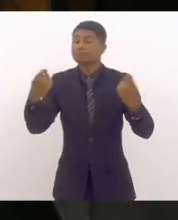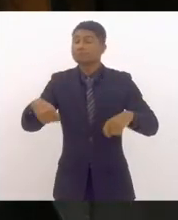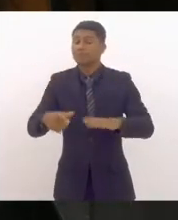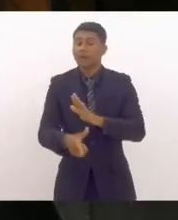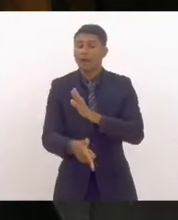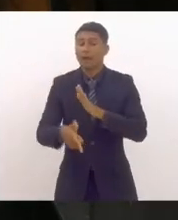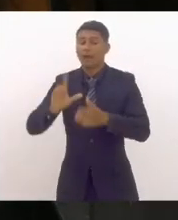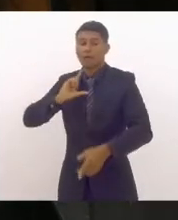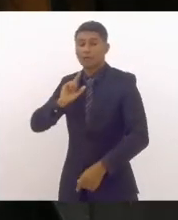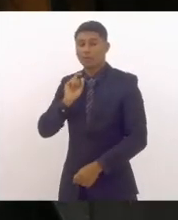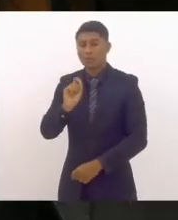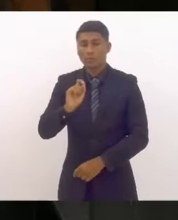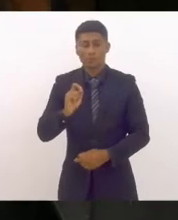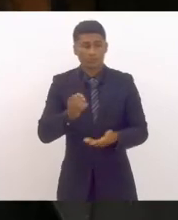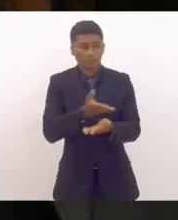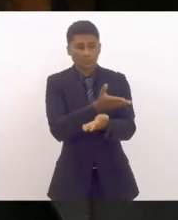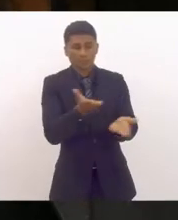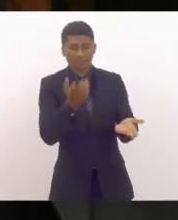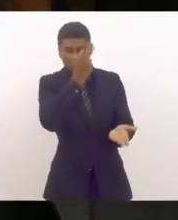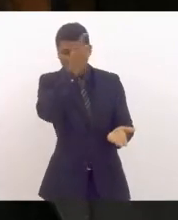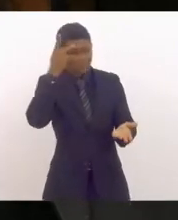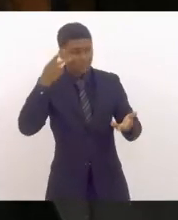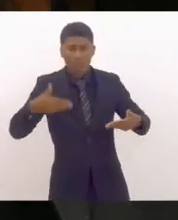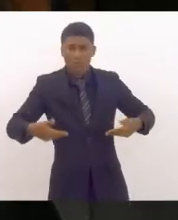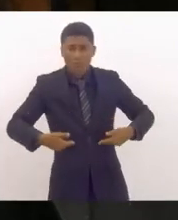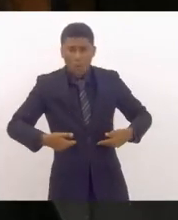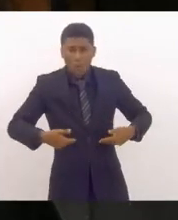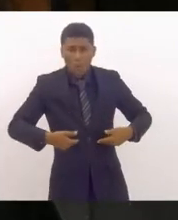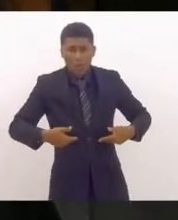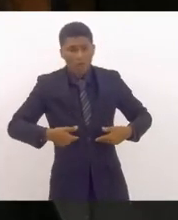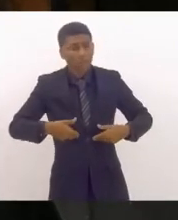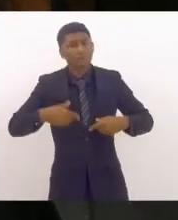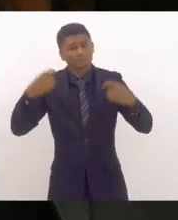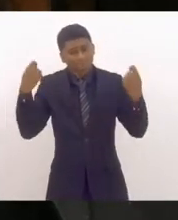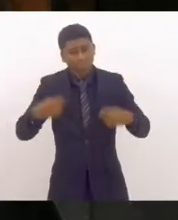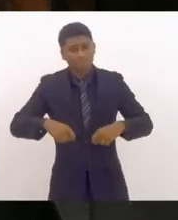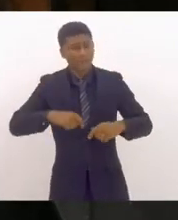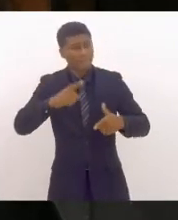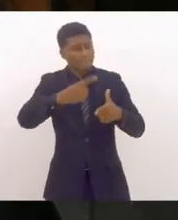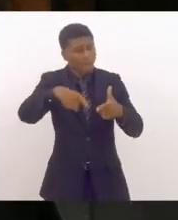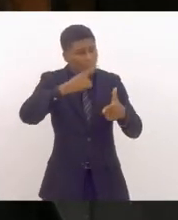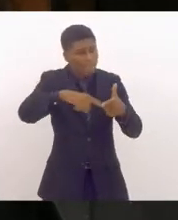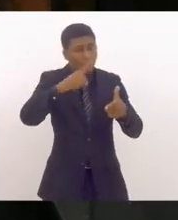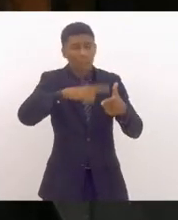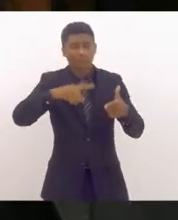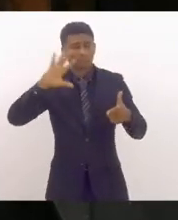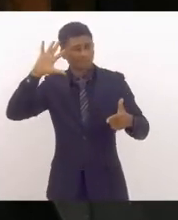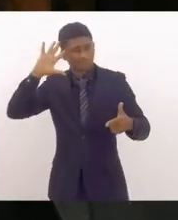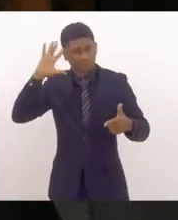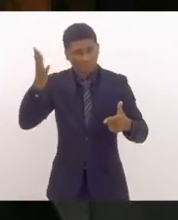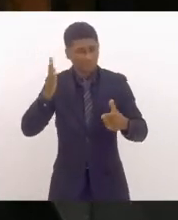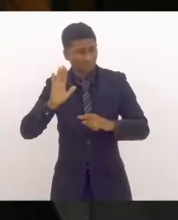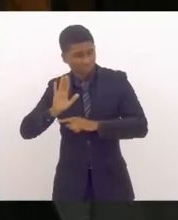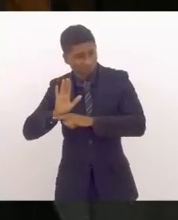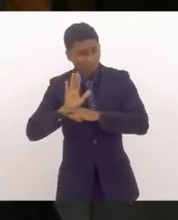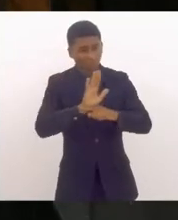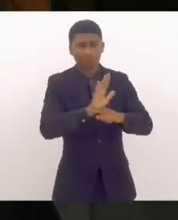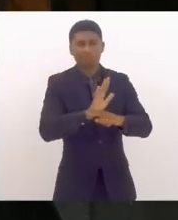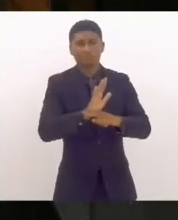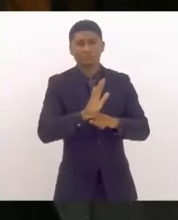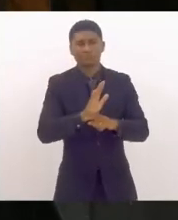quadro de indigência social esse quadro de desumanidade que afeta que se abate sobre